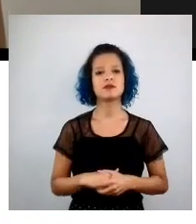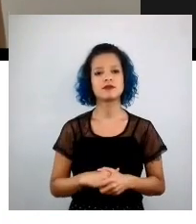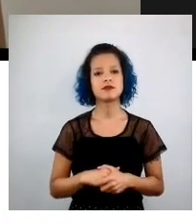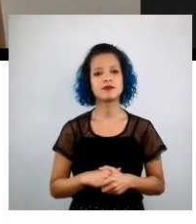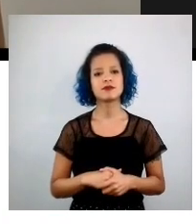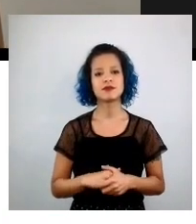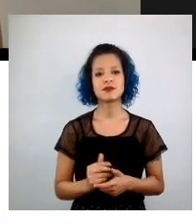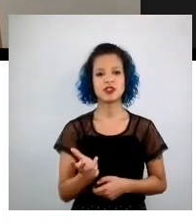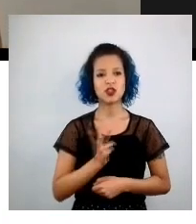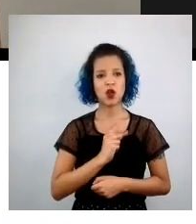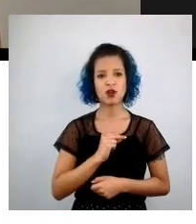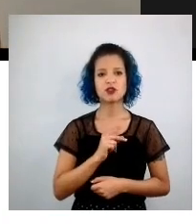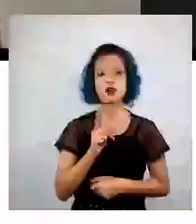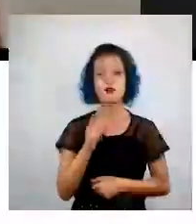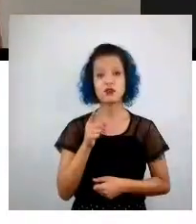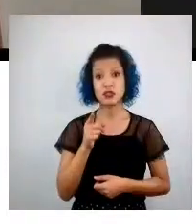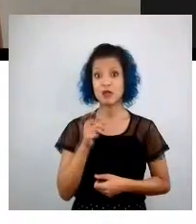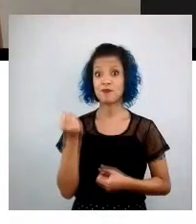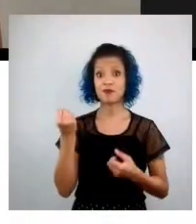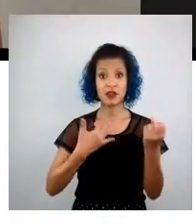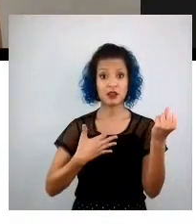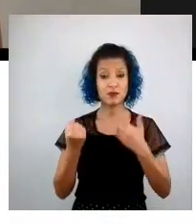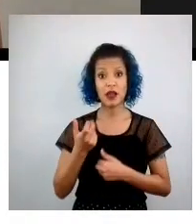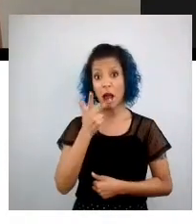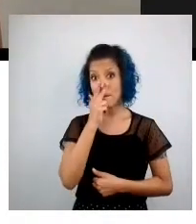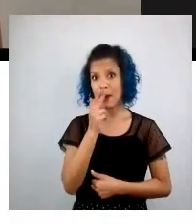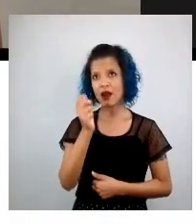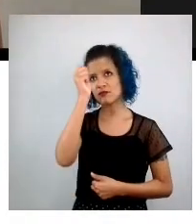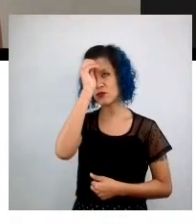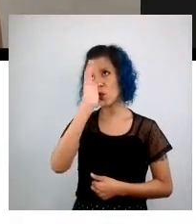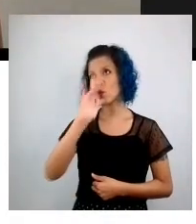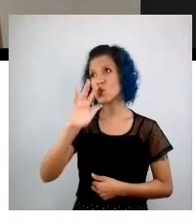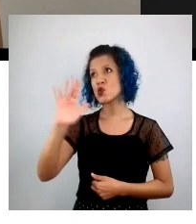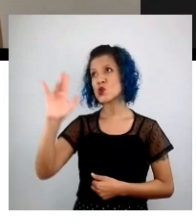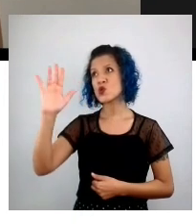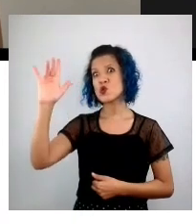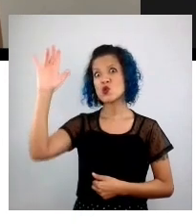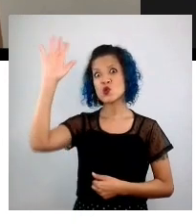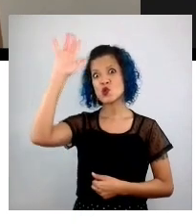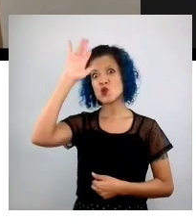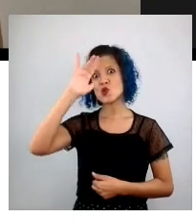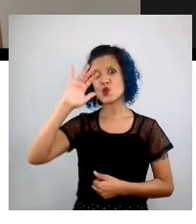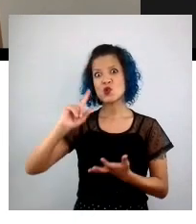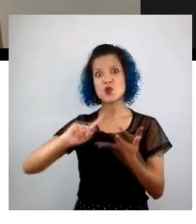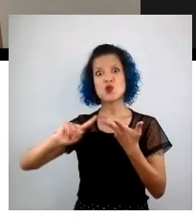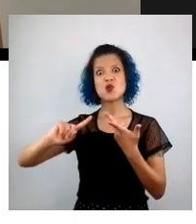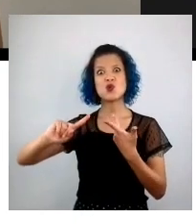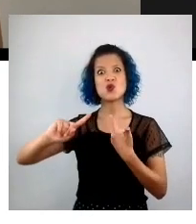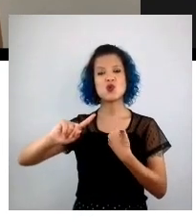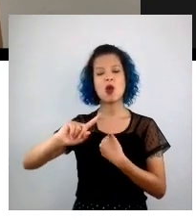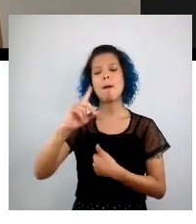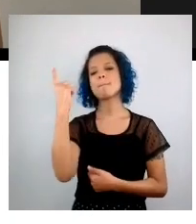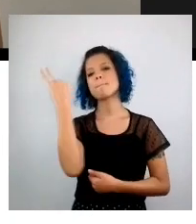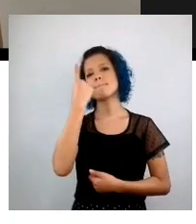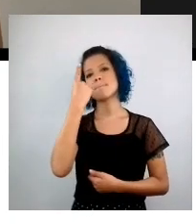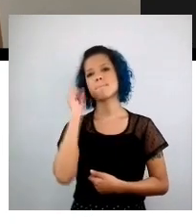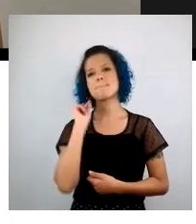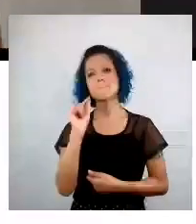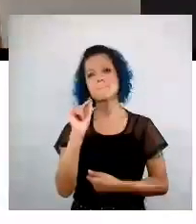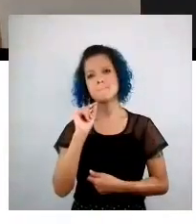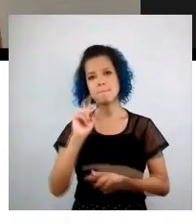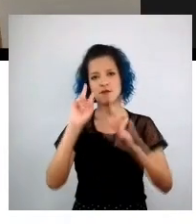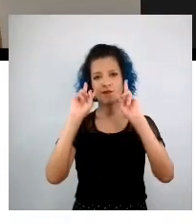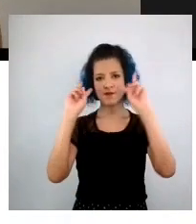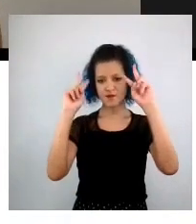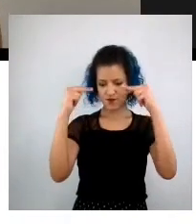né? Porque ela me leva para vários lugares. Primeiro, ela me coloca num lugar de reconhecimento das